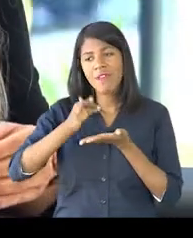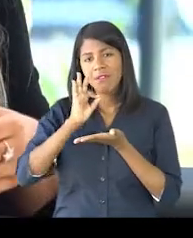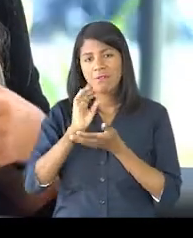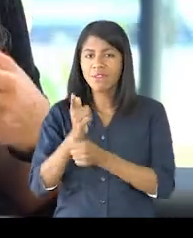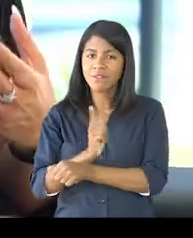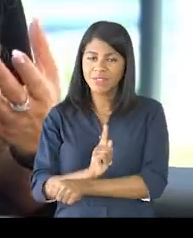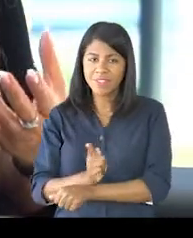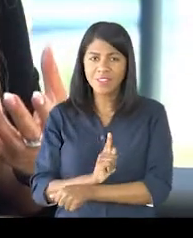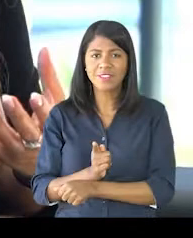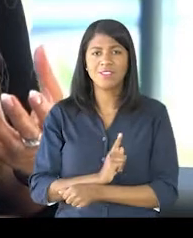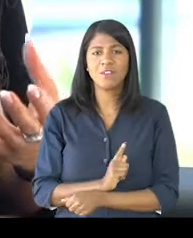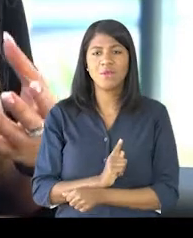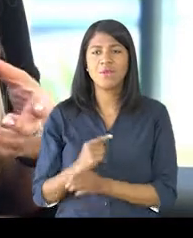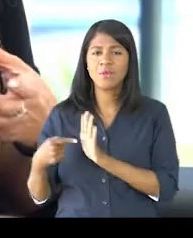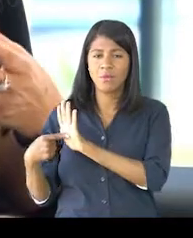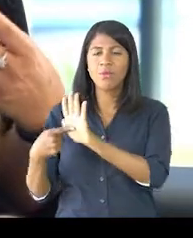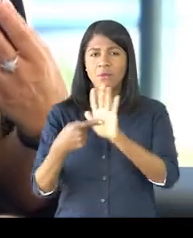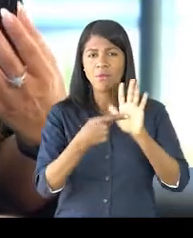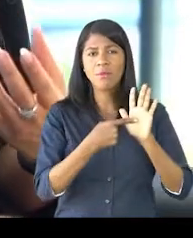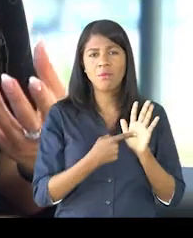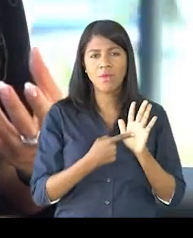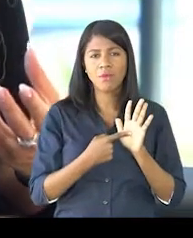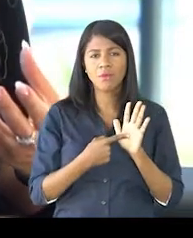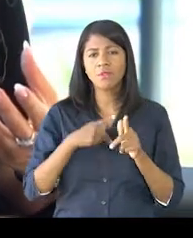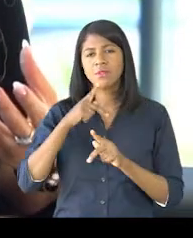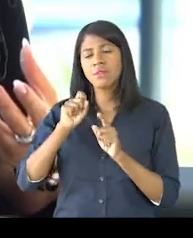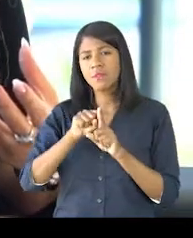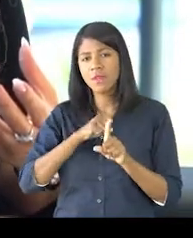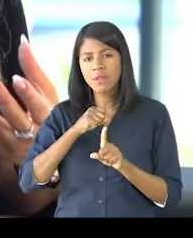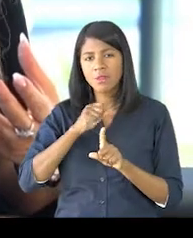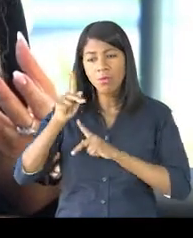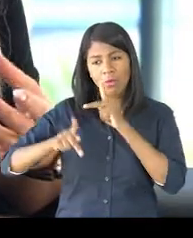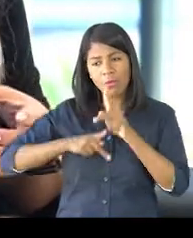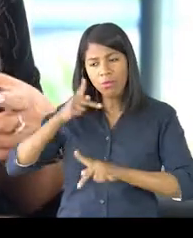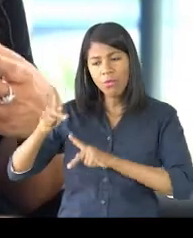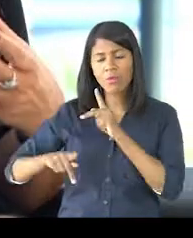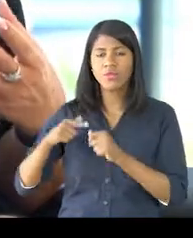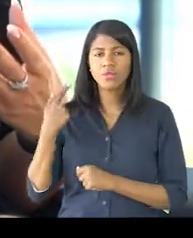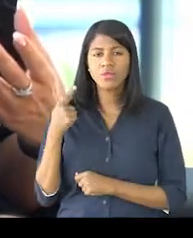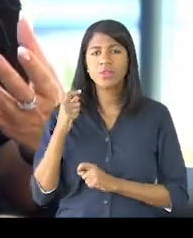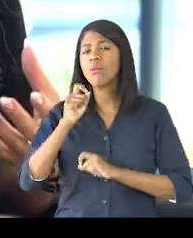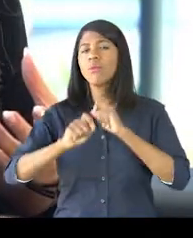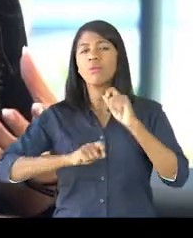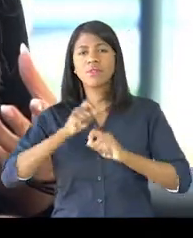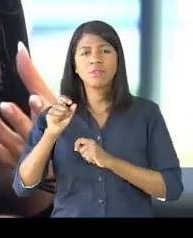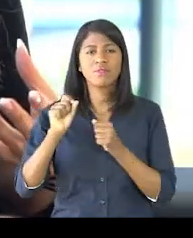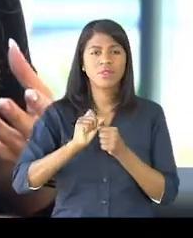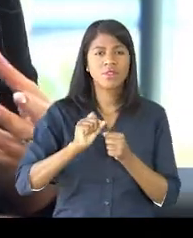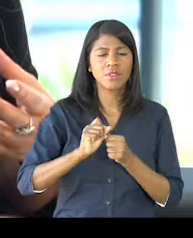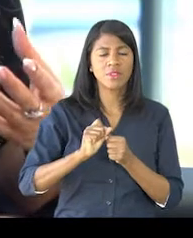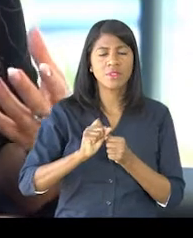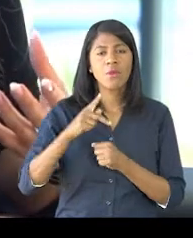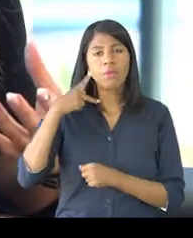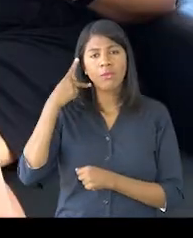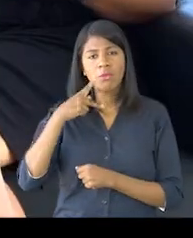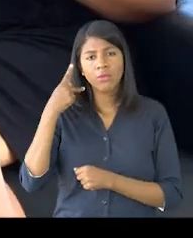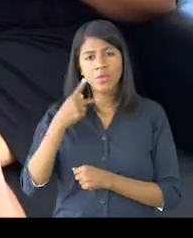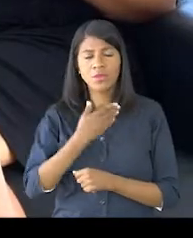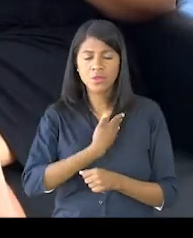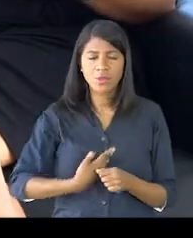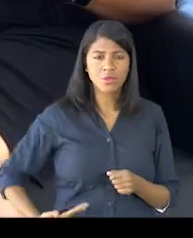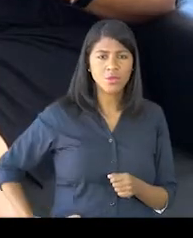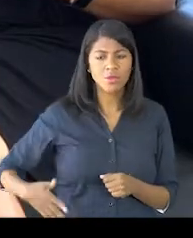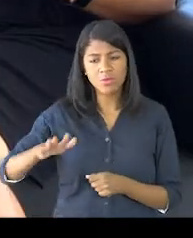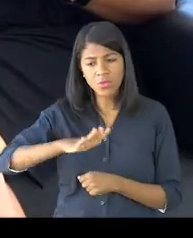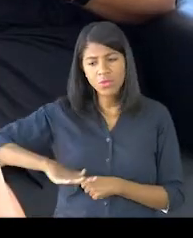Gestão, um programa tão importante que mostra a toda a sociedade goianiense o que está sendo feito com as políticas públicas para